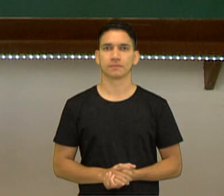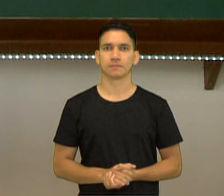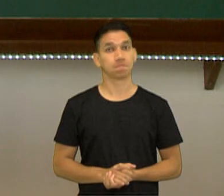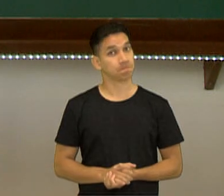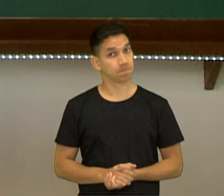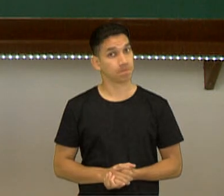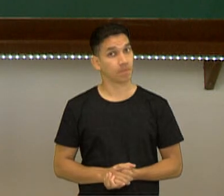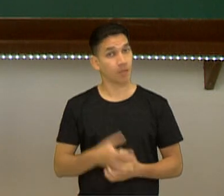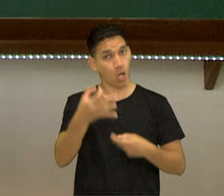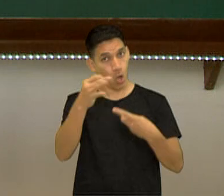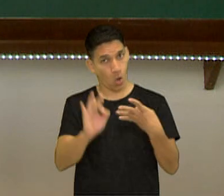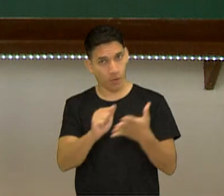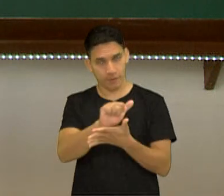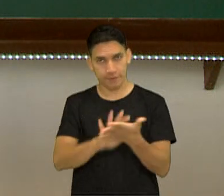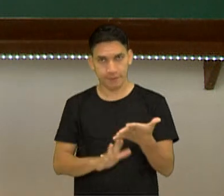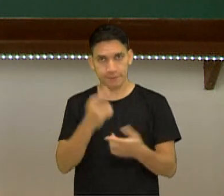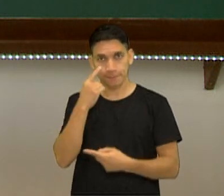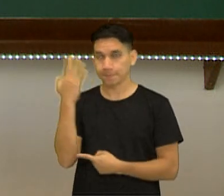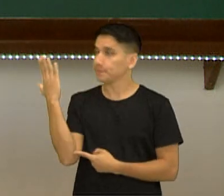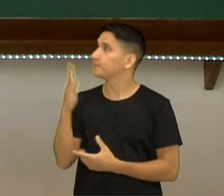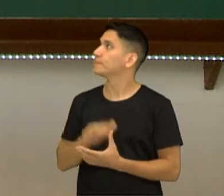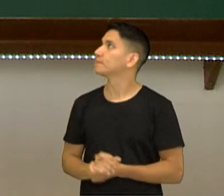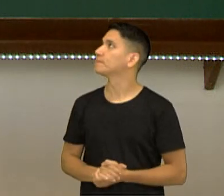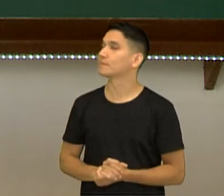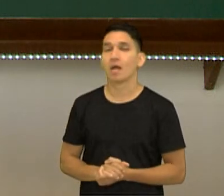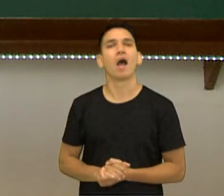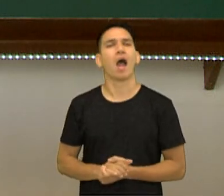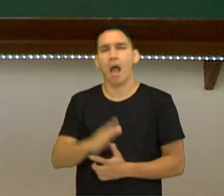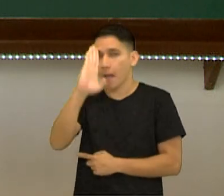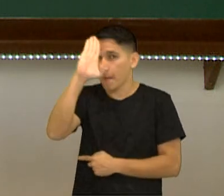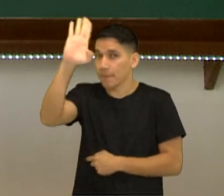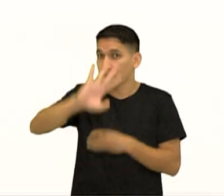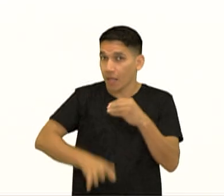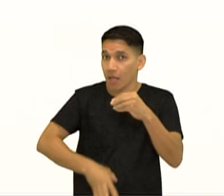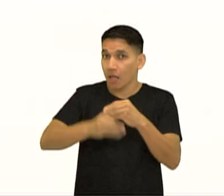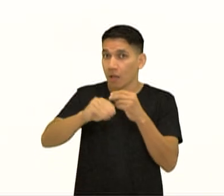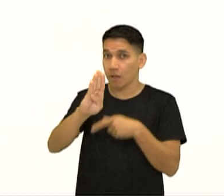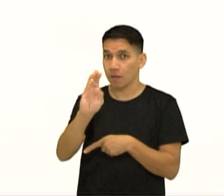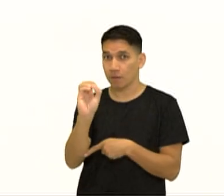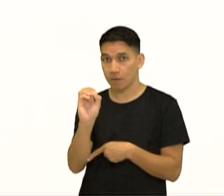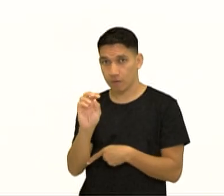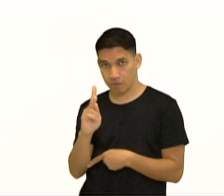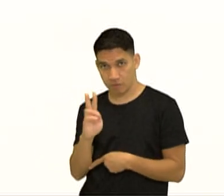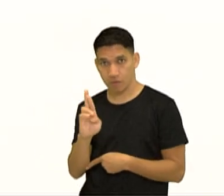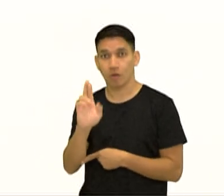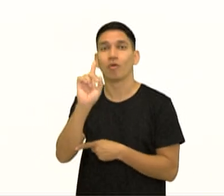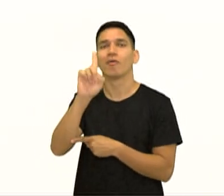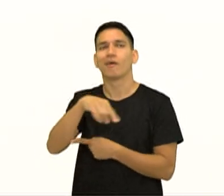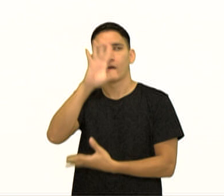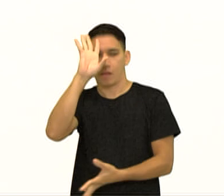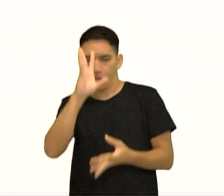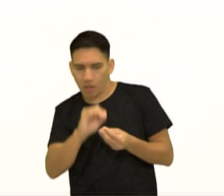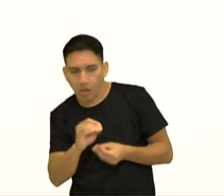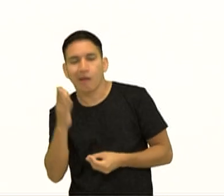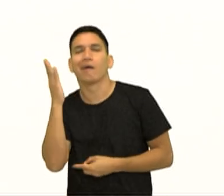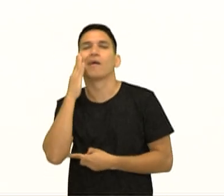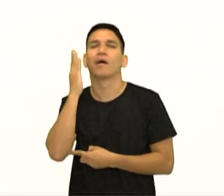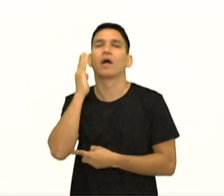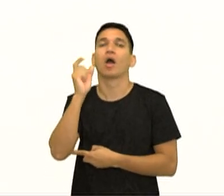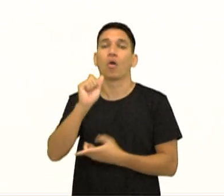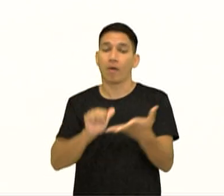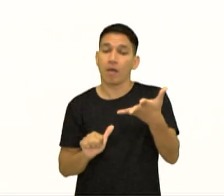Vamos para a correção da atividade? Olha só, a principal contribuição de Bohr é o reconhecimento de que os elétrons